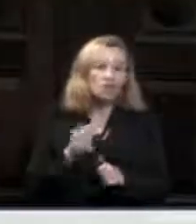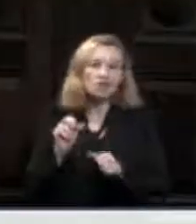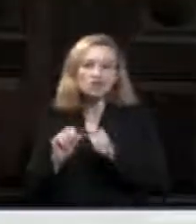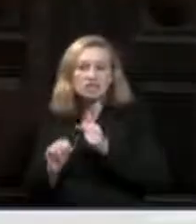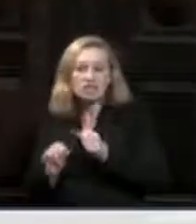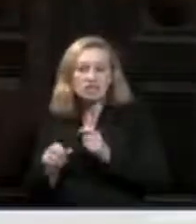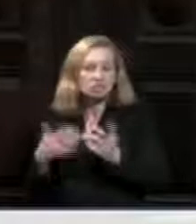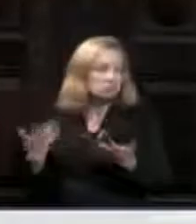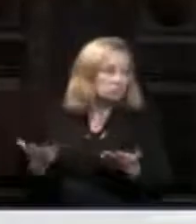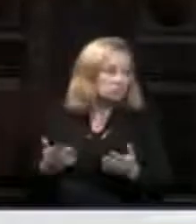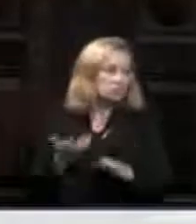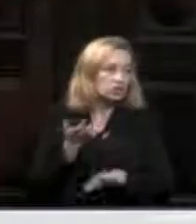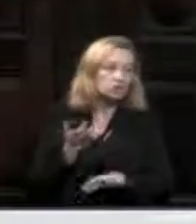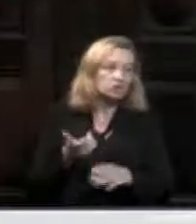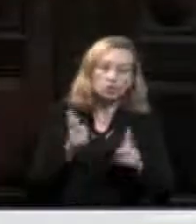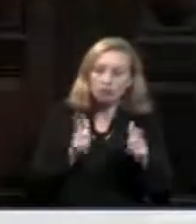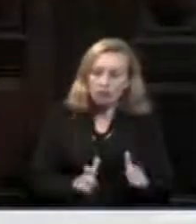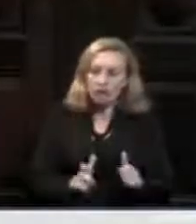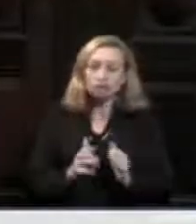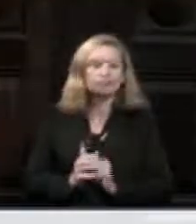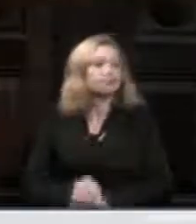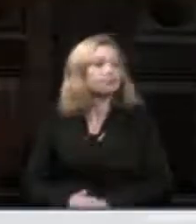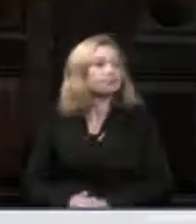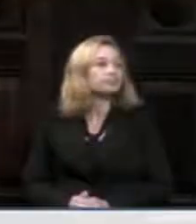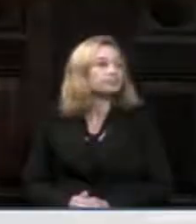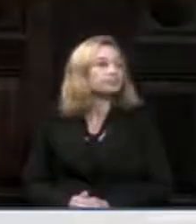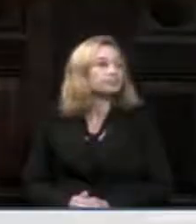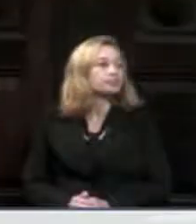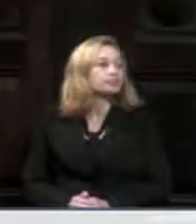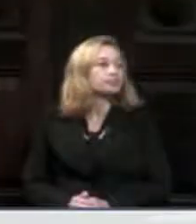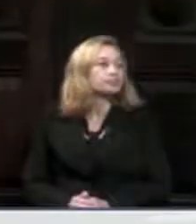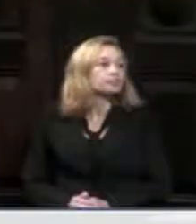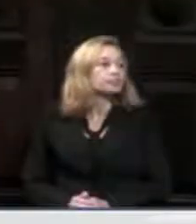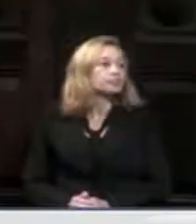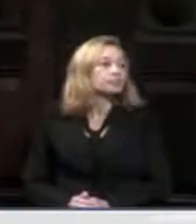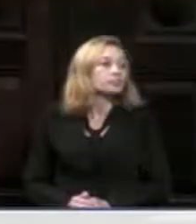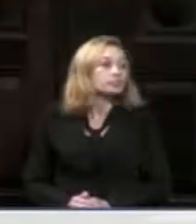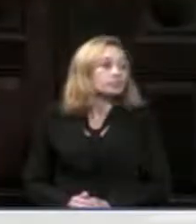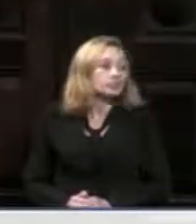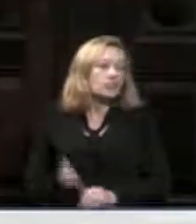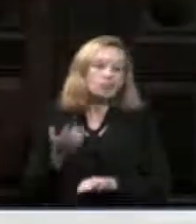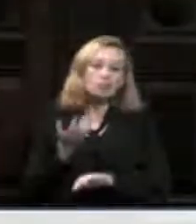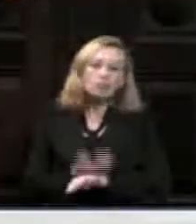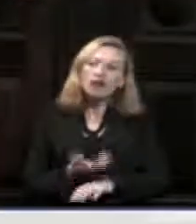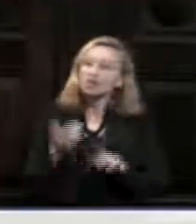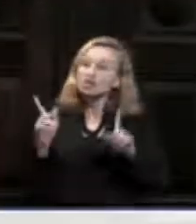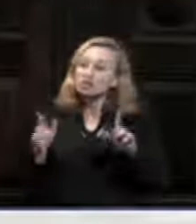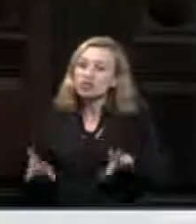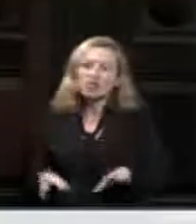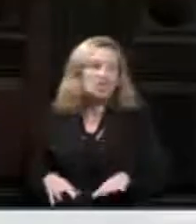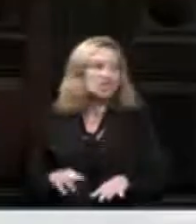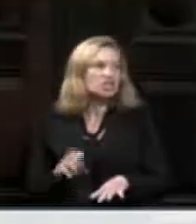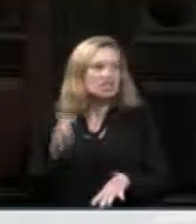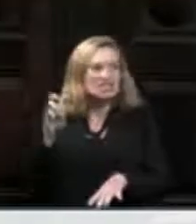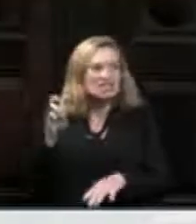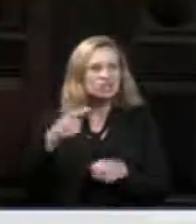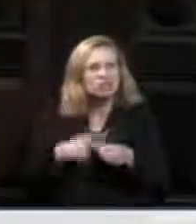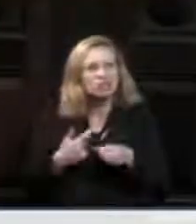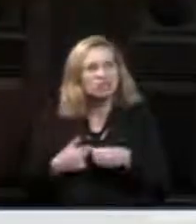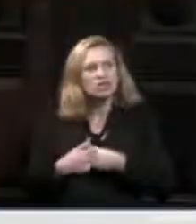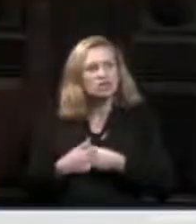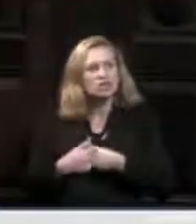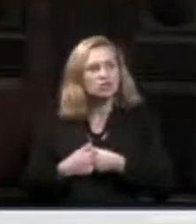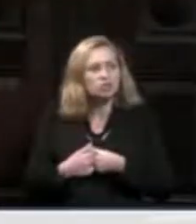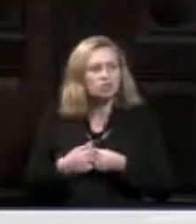área do Parque Estadual da Costa do Sol, que é um parque diferenciado, complexo, envolve 5 municípios, áreas